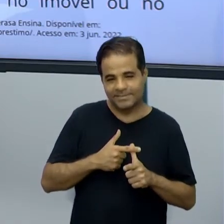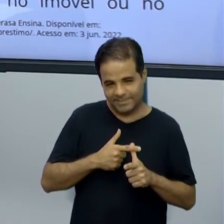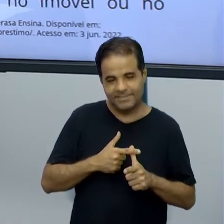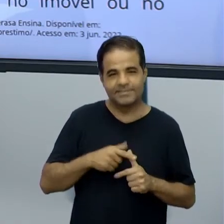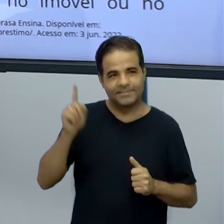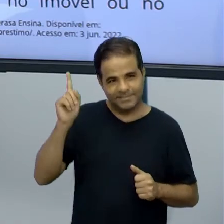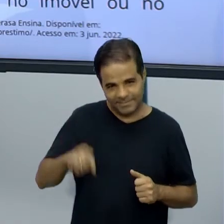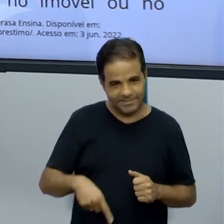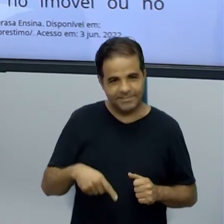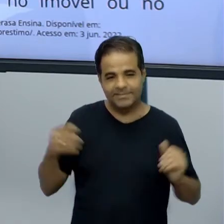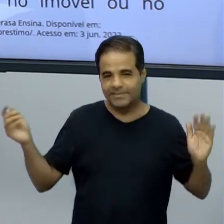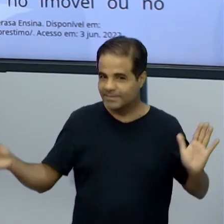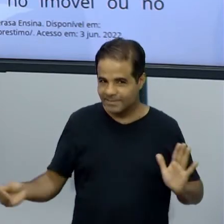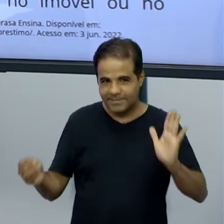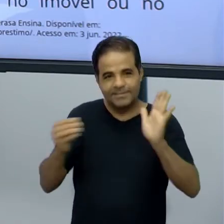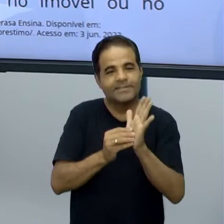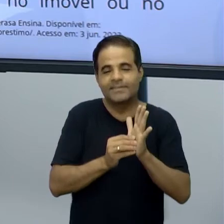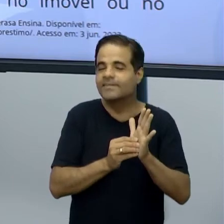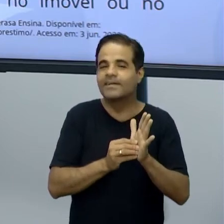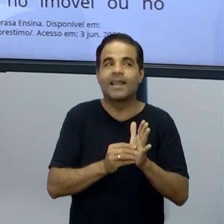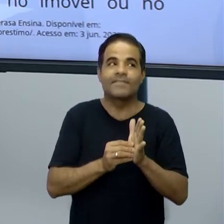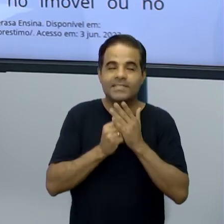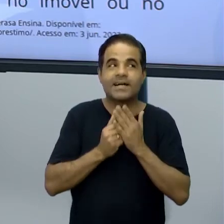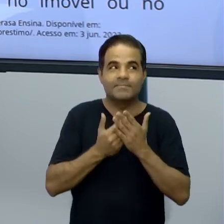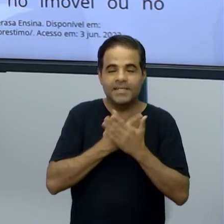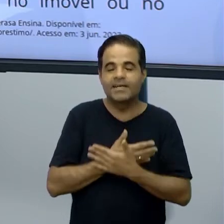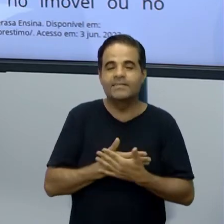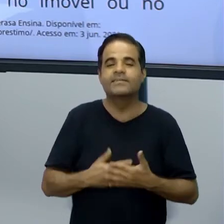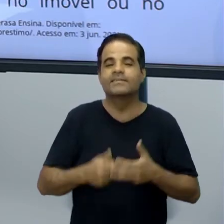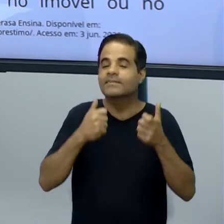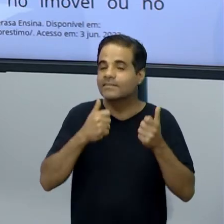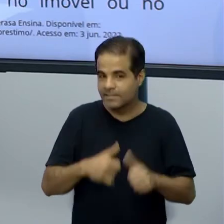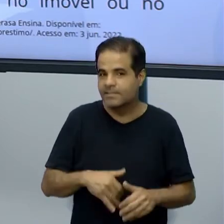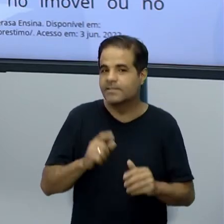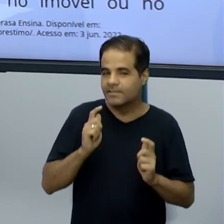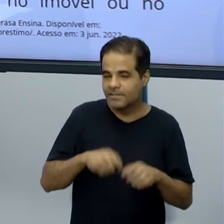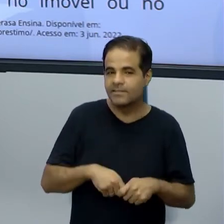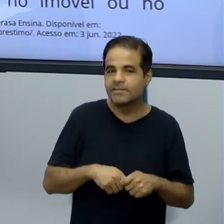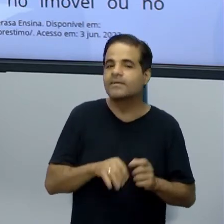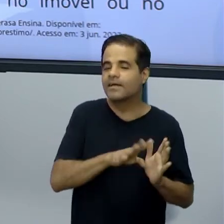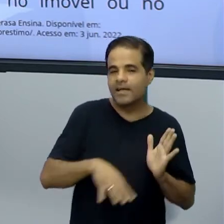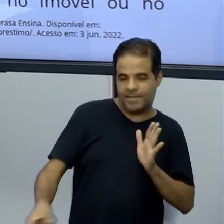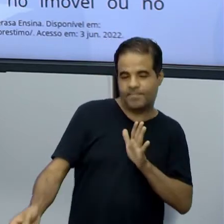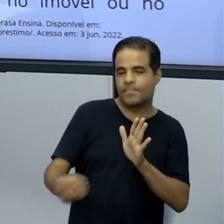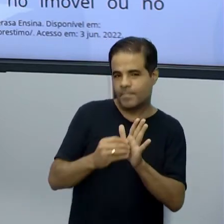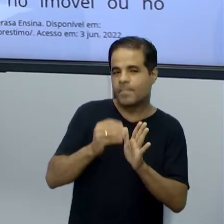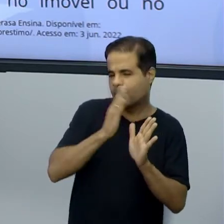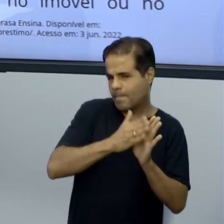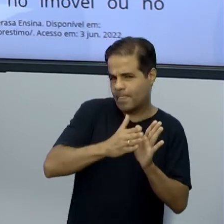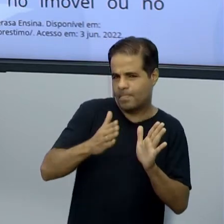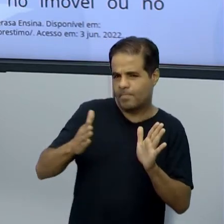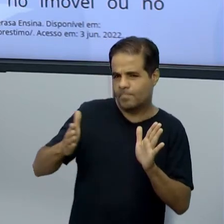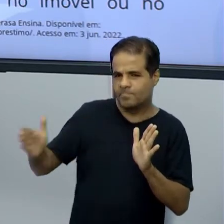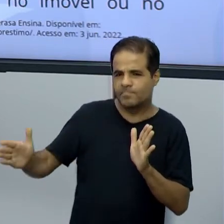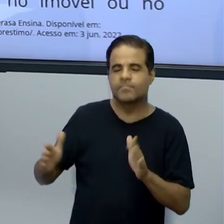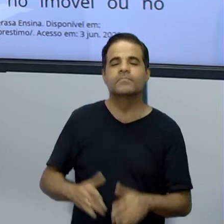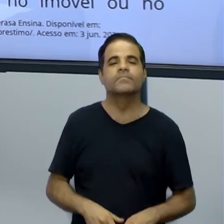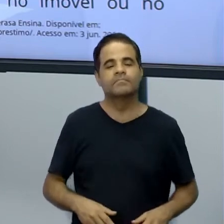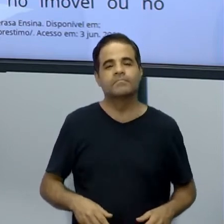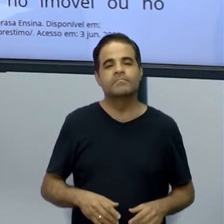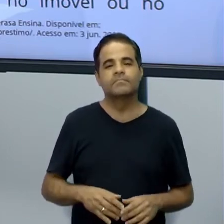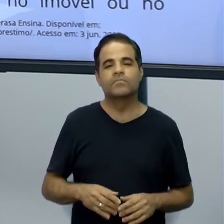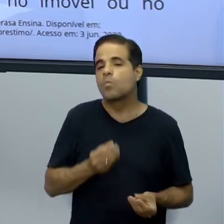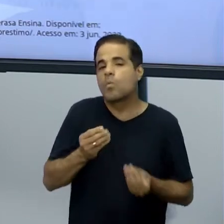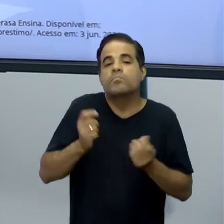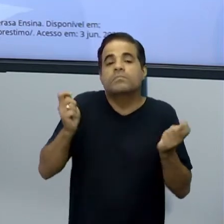R$1.000, R$2.000 para pagar alguma dívida ou para reformar a sua casa, e aí você paga nas parcelas que você quer e como você